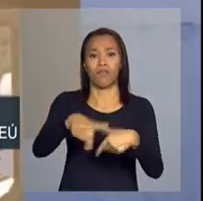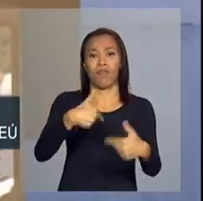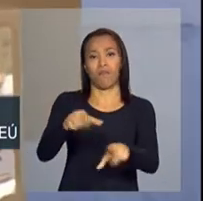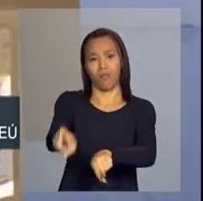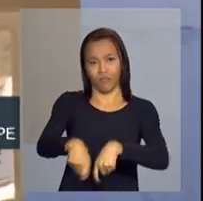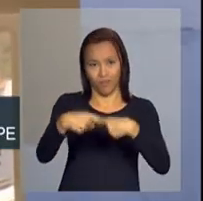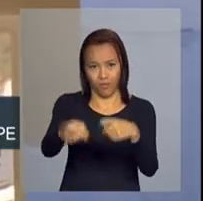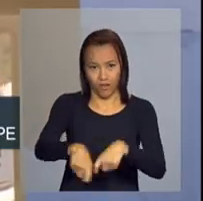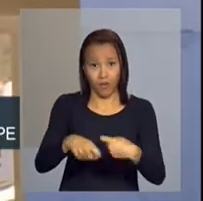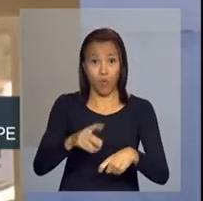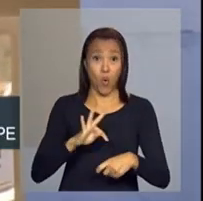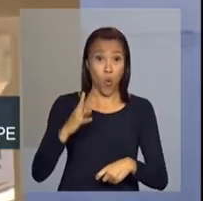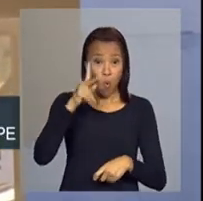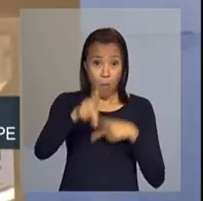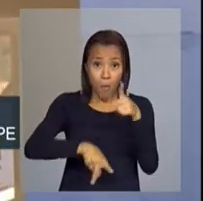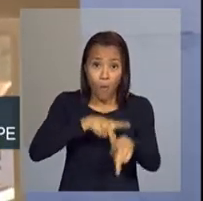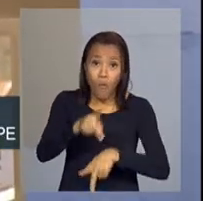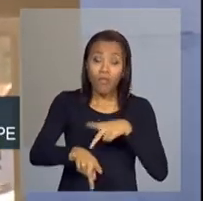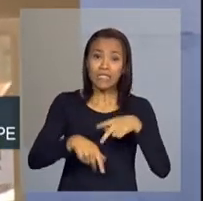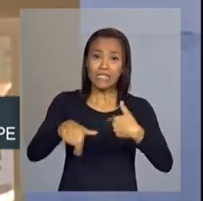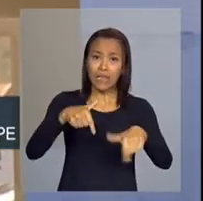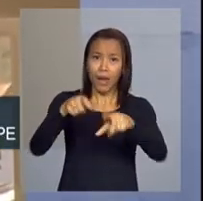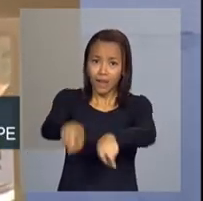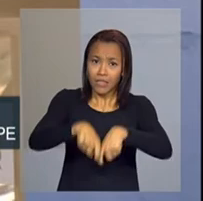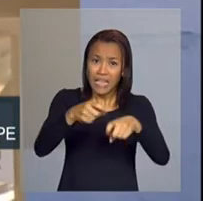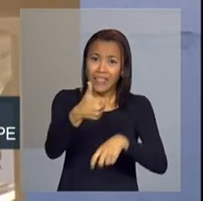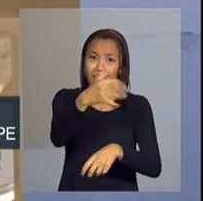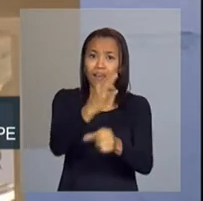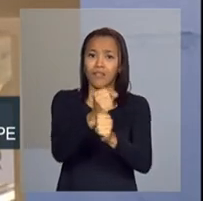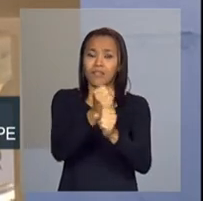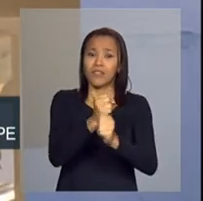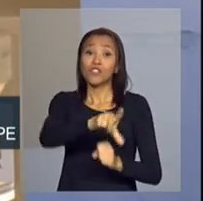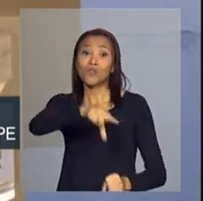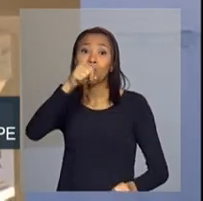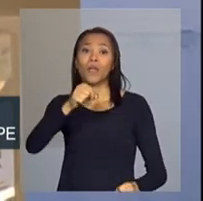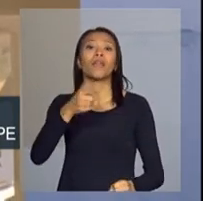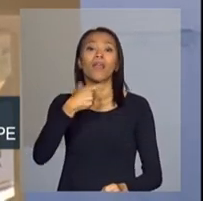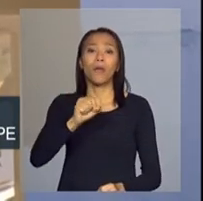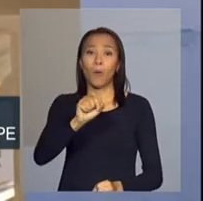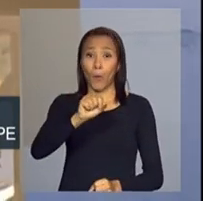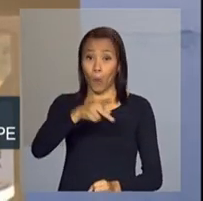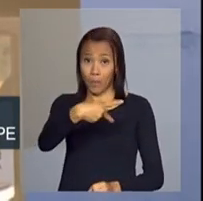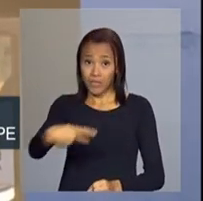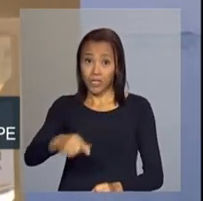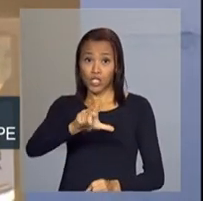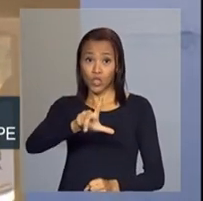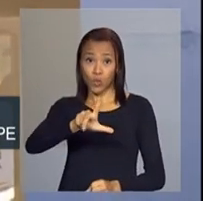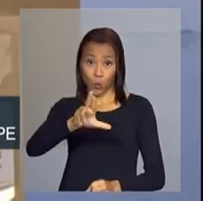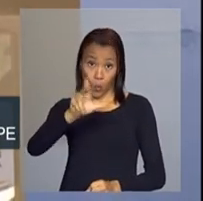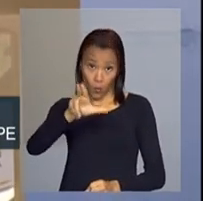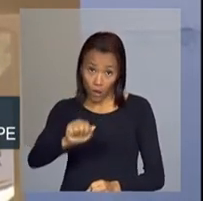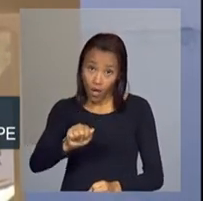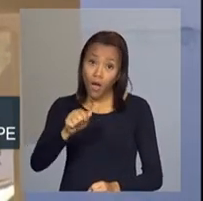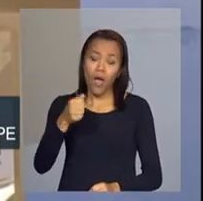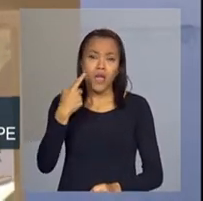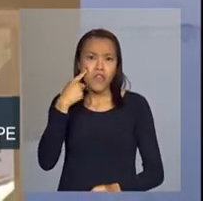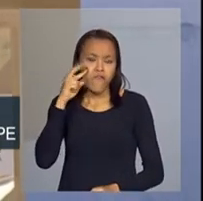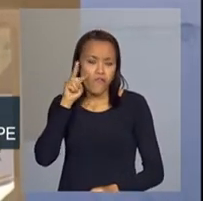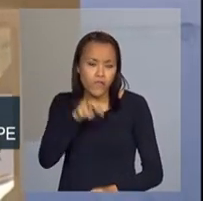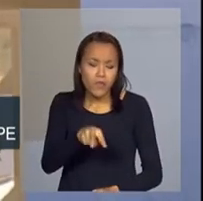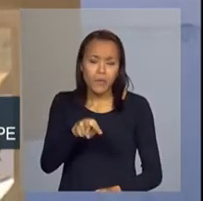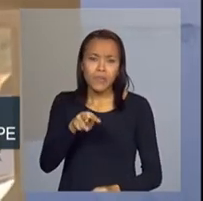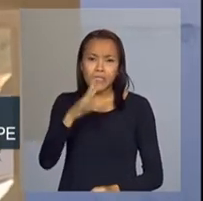Um povo trabalhador que há 10 anos, ao eleger o presidente Lula, passou a ter um presidente a olhar para esse